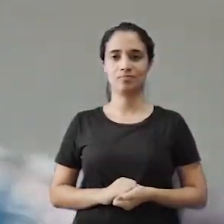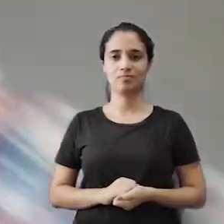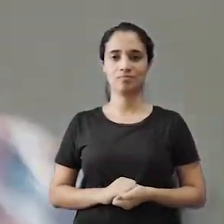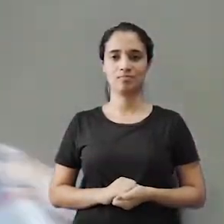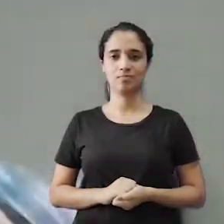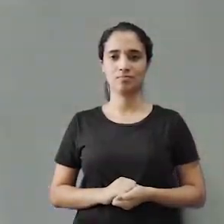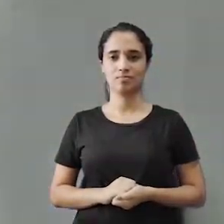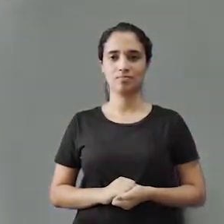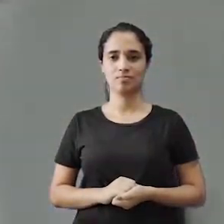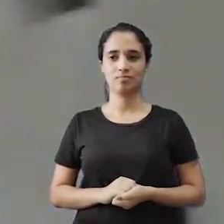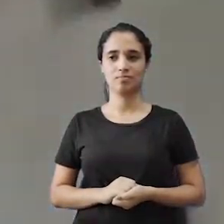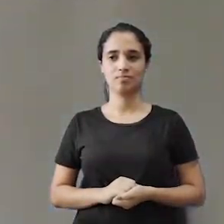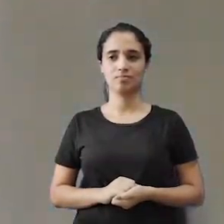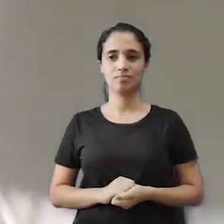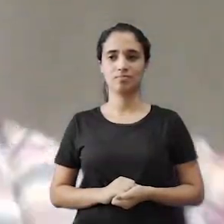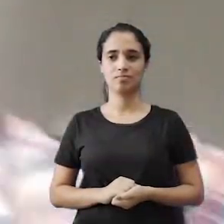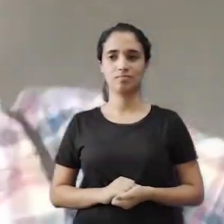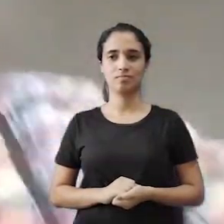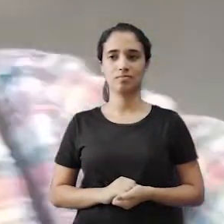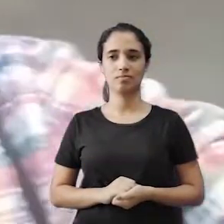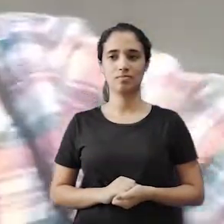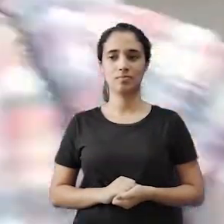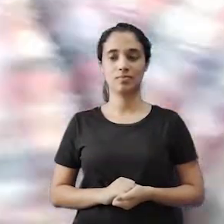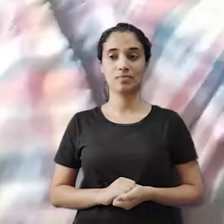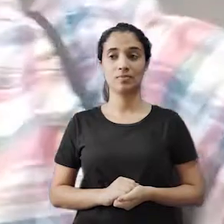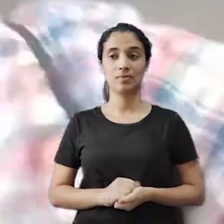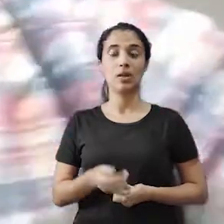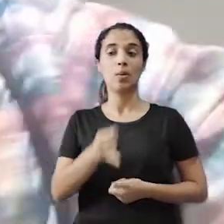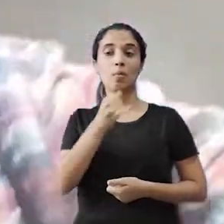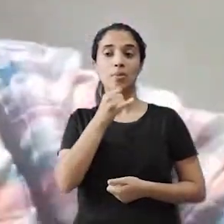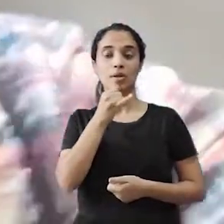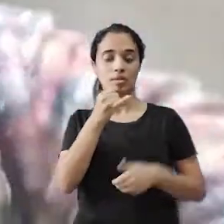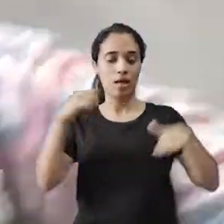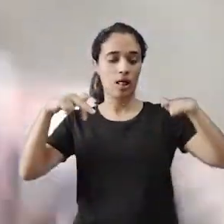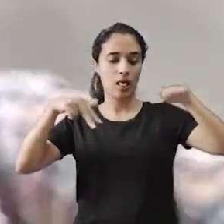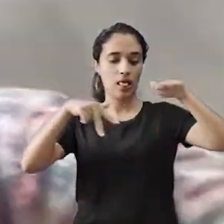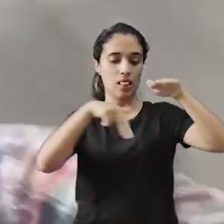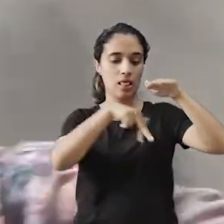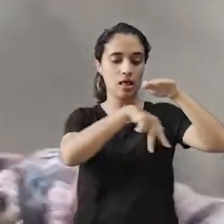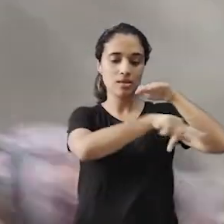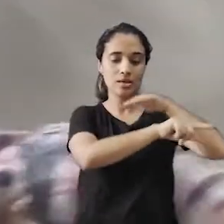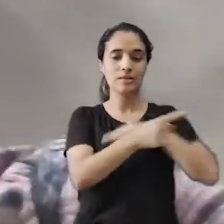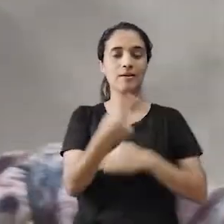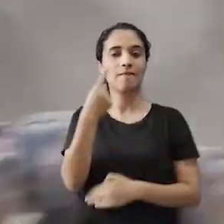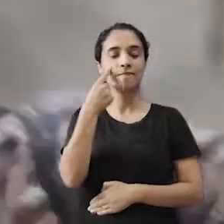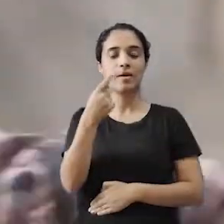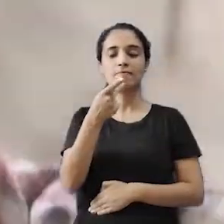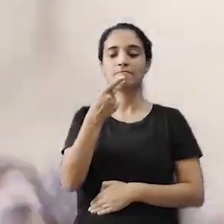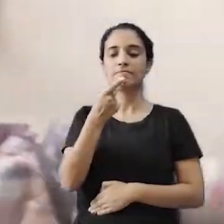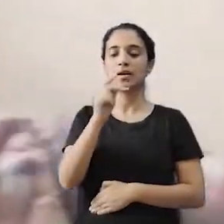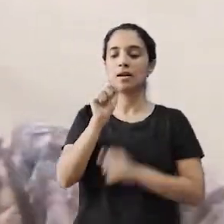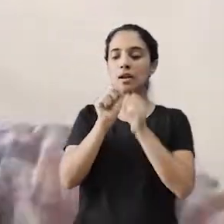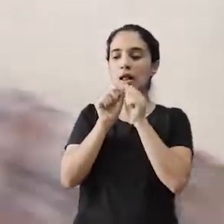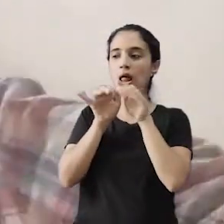né? E cada entrada é única. Olha o eco,